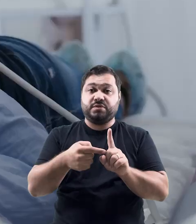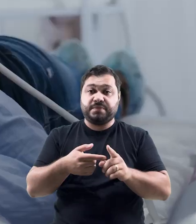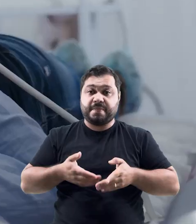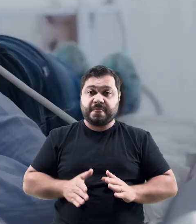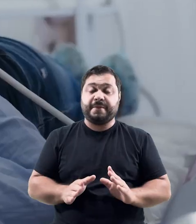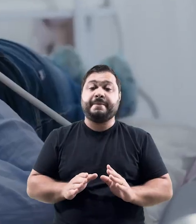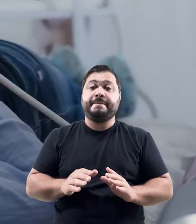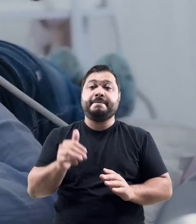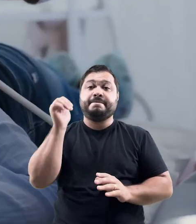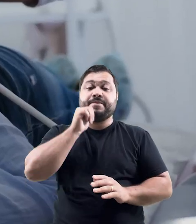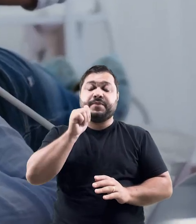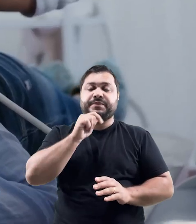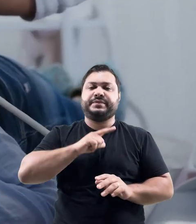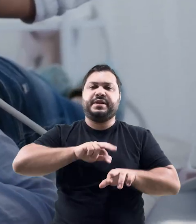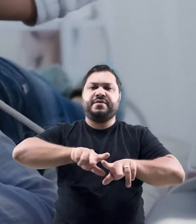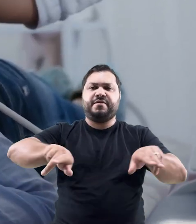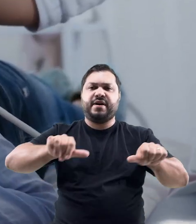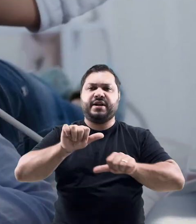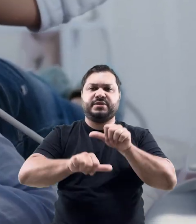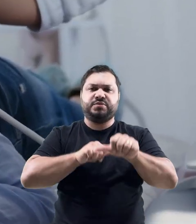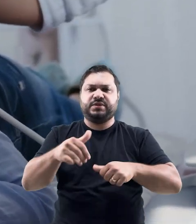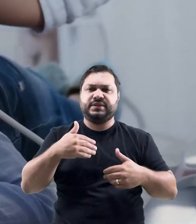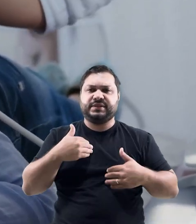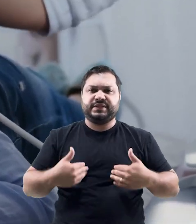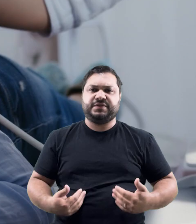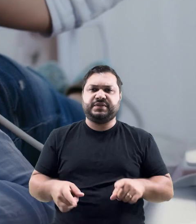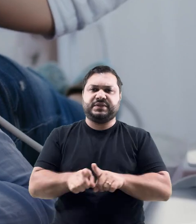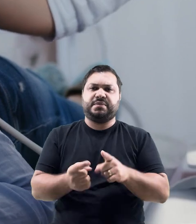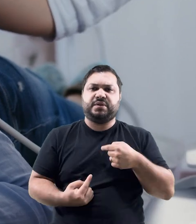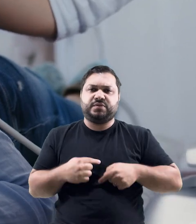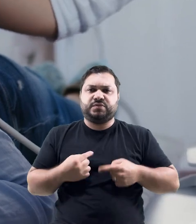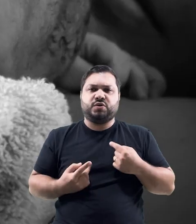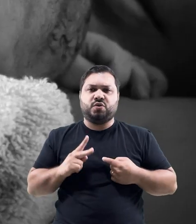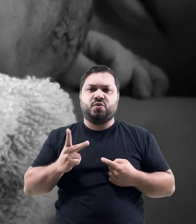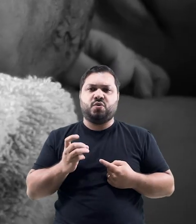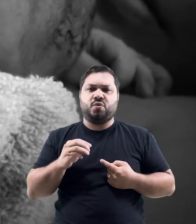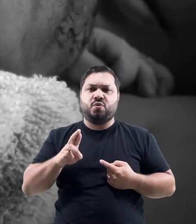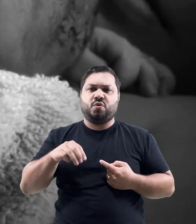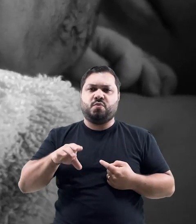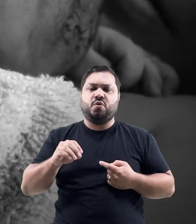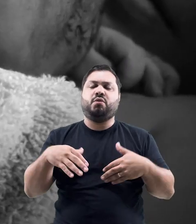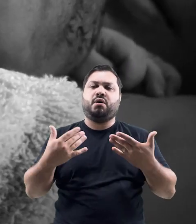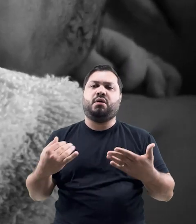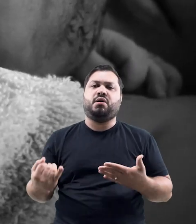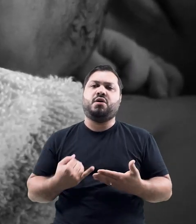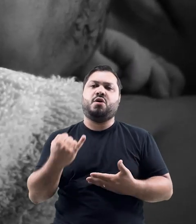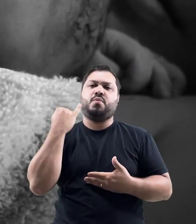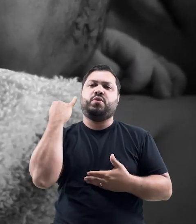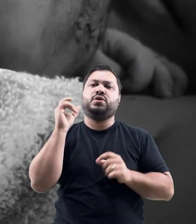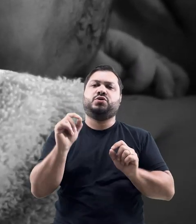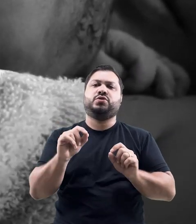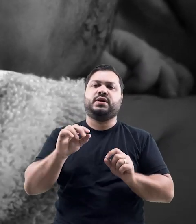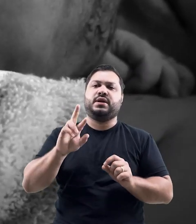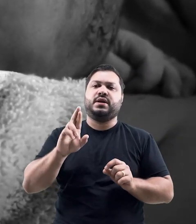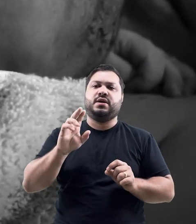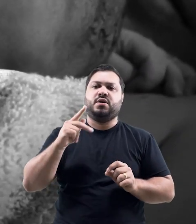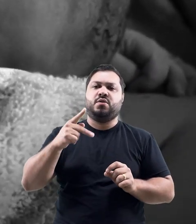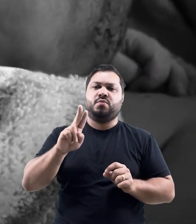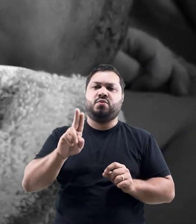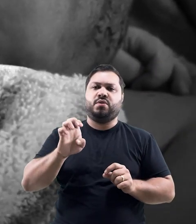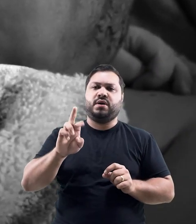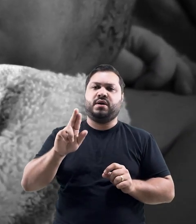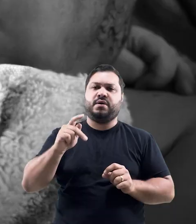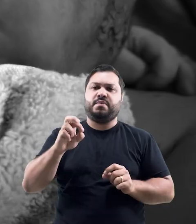pós-parto, as mulheres passam por diversas mudanças físicas e hormonais. Daí, a importância do chamado resguardo